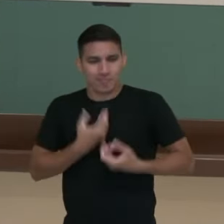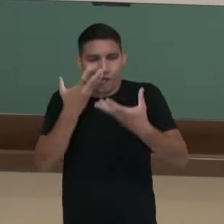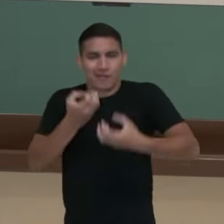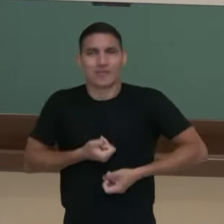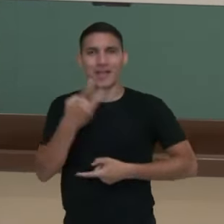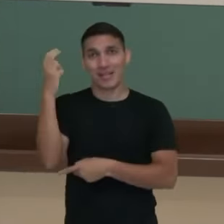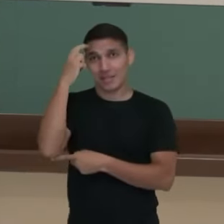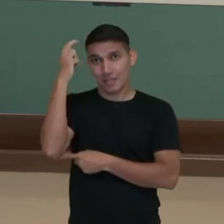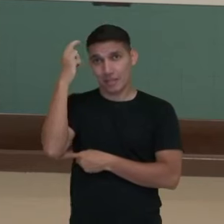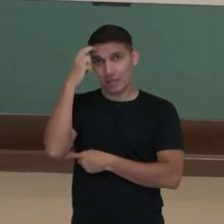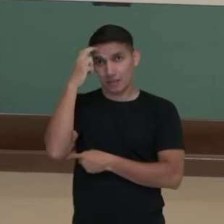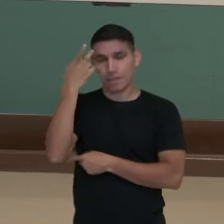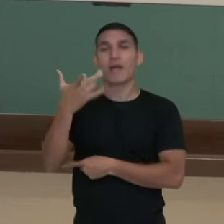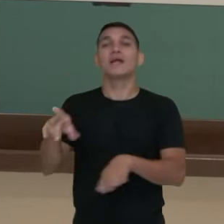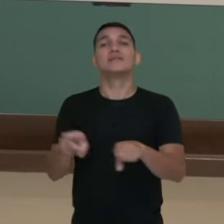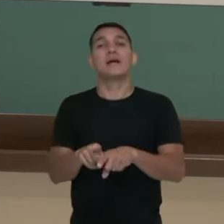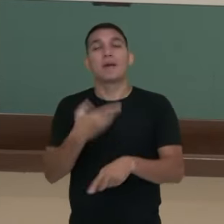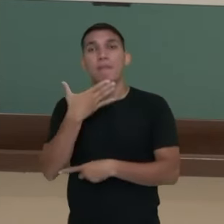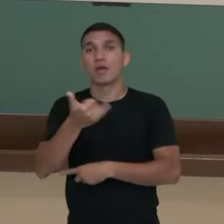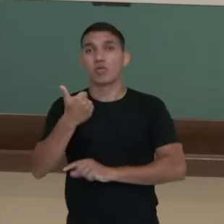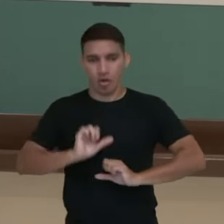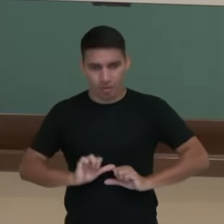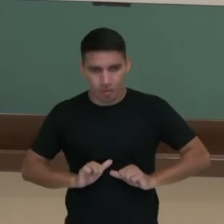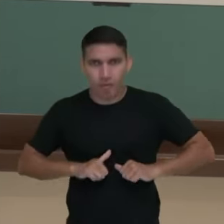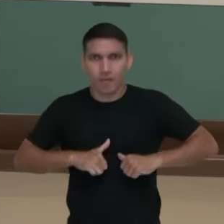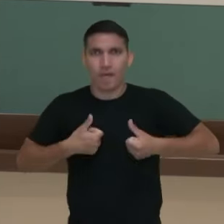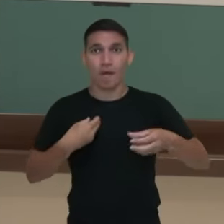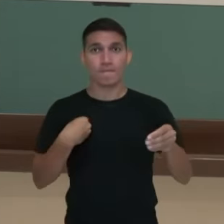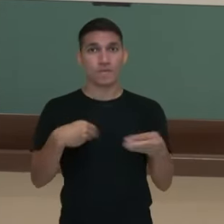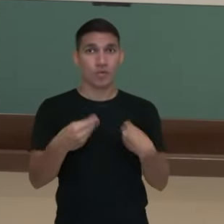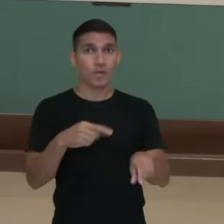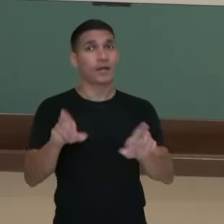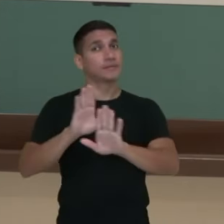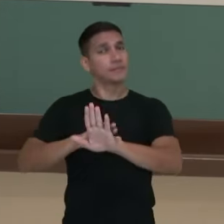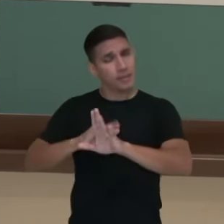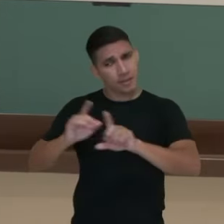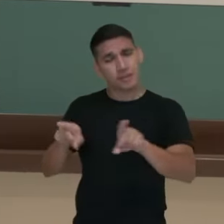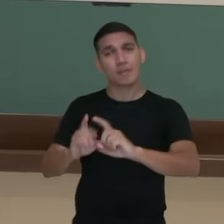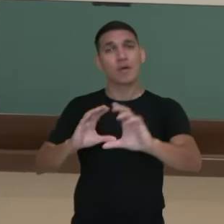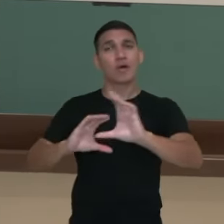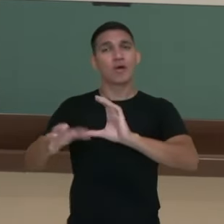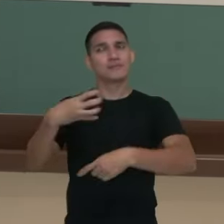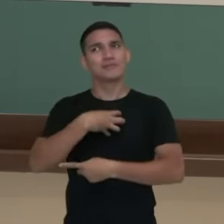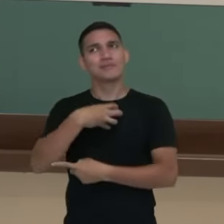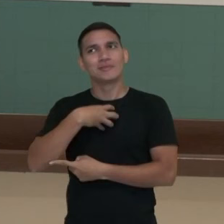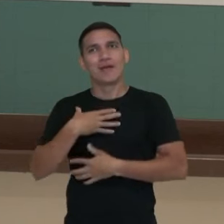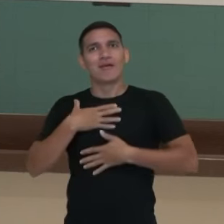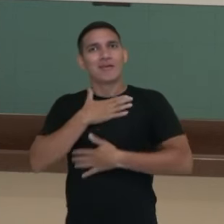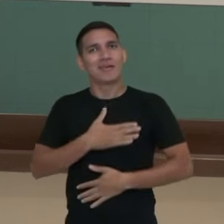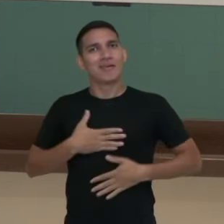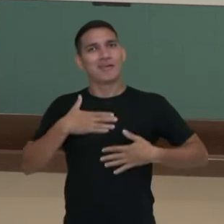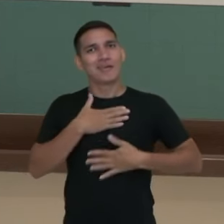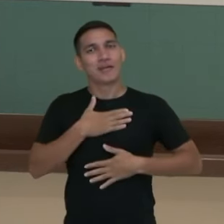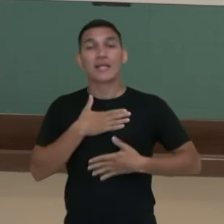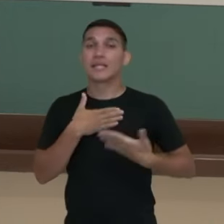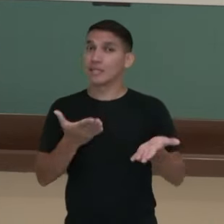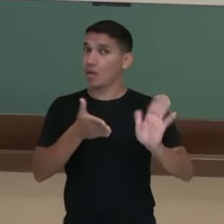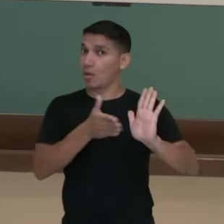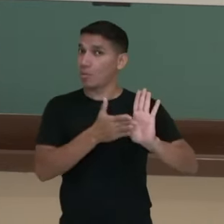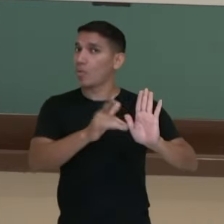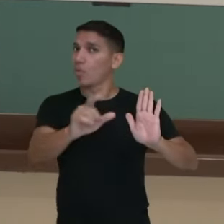de flexibilidade e coordenação de nosso corpo, nos comunicamos, experimentamos uma sensação de bem-estar. Então a proposta é